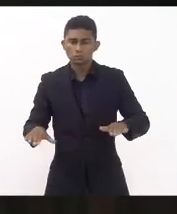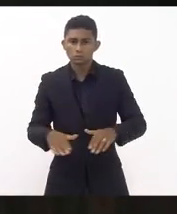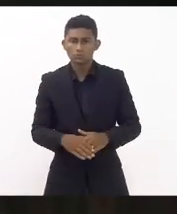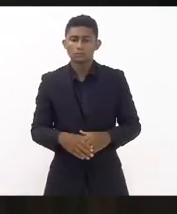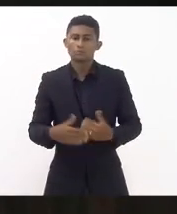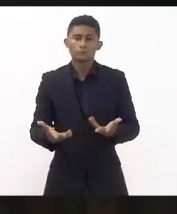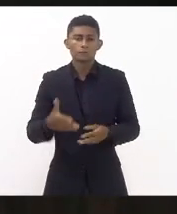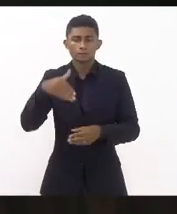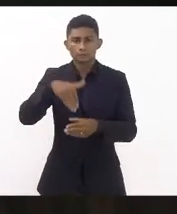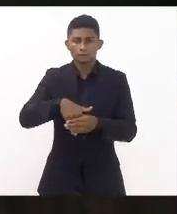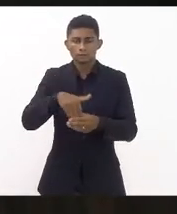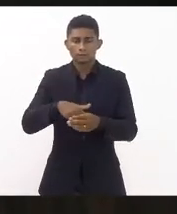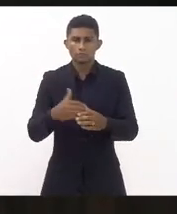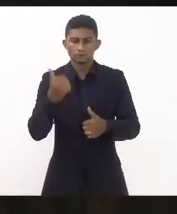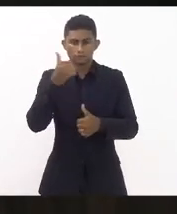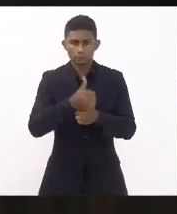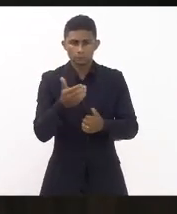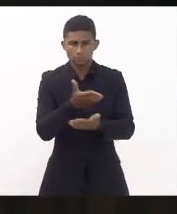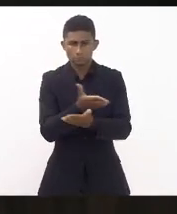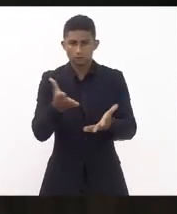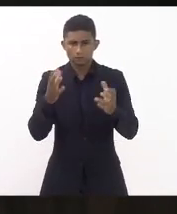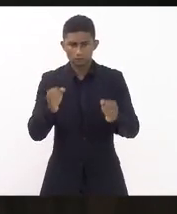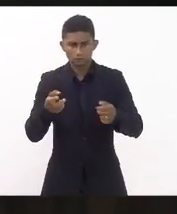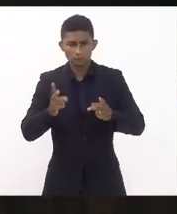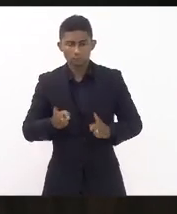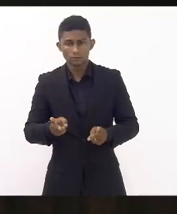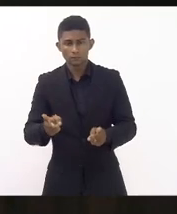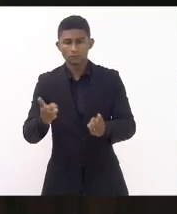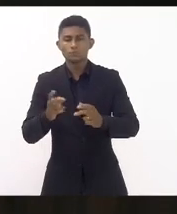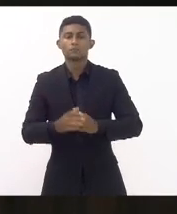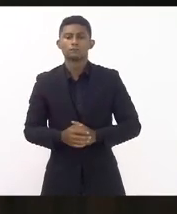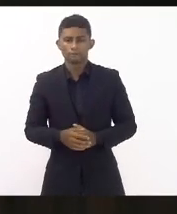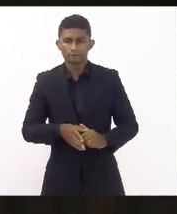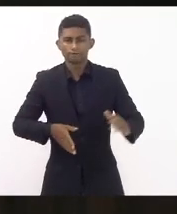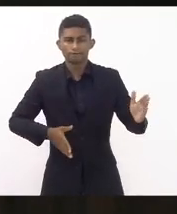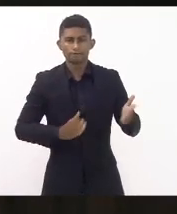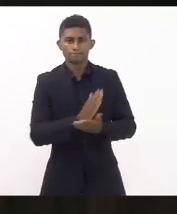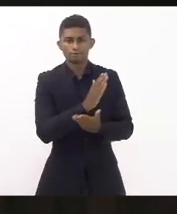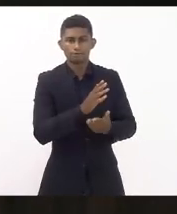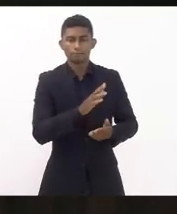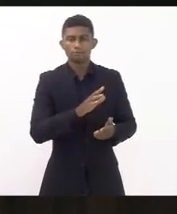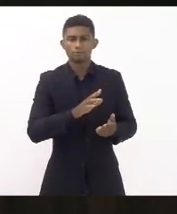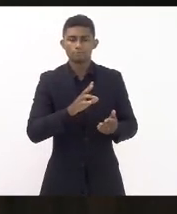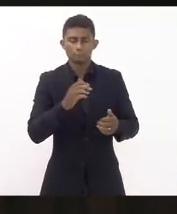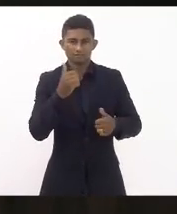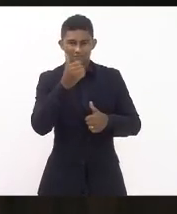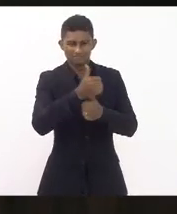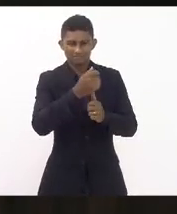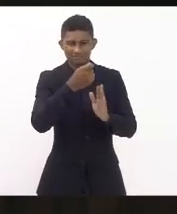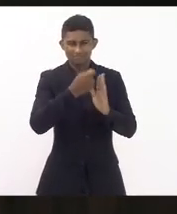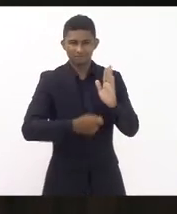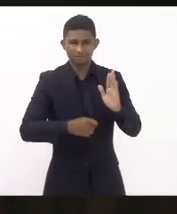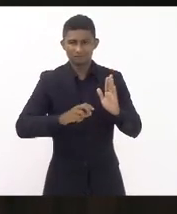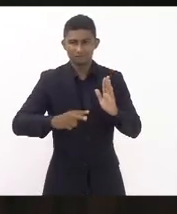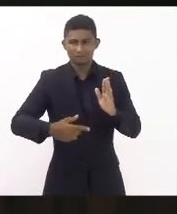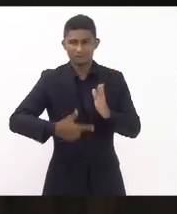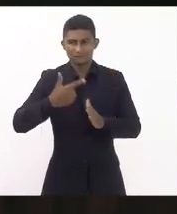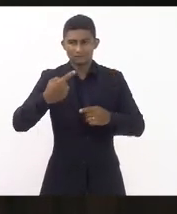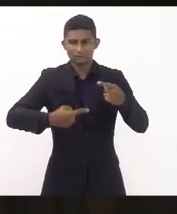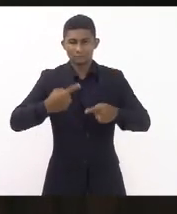em votação substitutiva. Os senhores que aprovam a permanência de comissão, aprovado a redação do vencido para a segunda